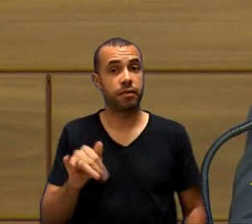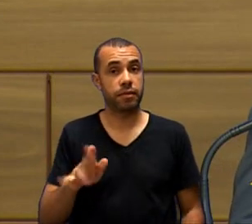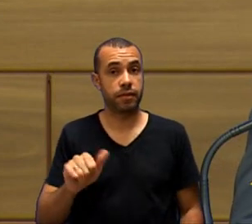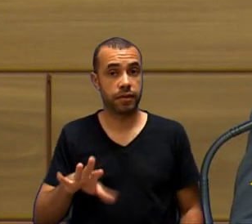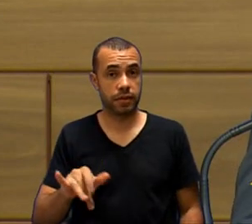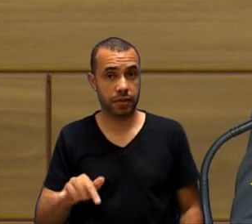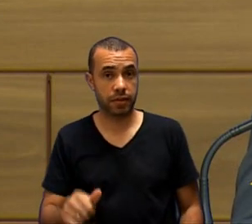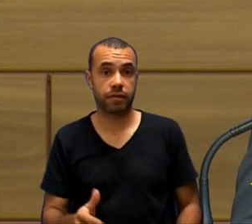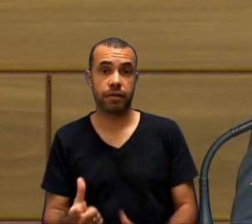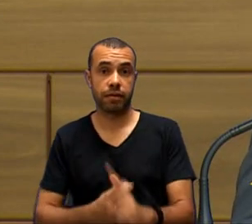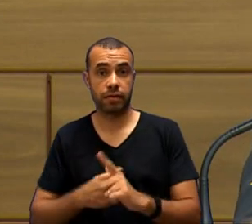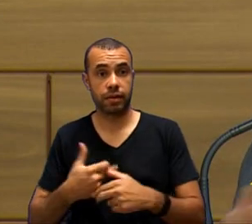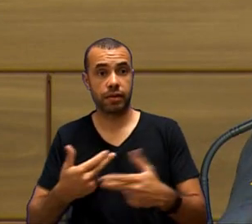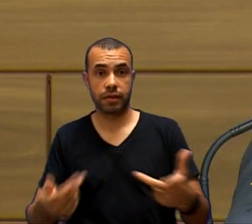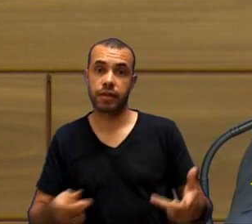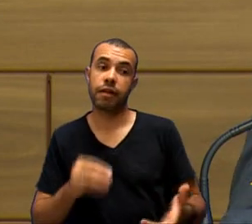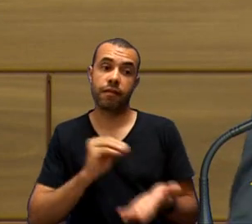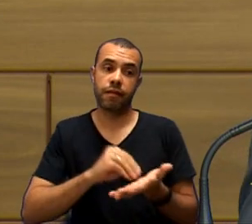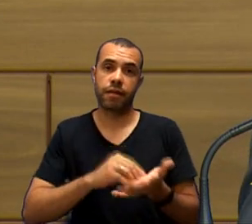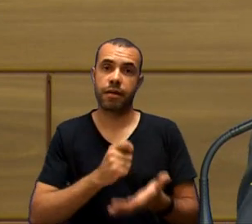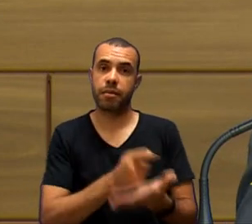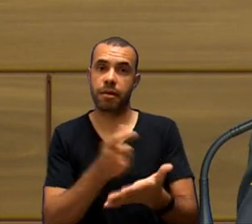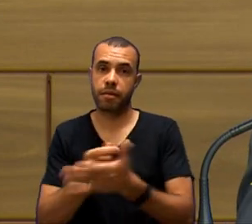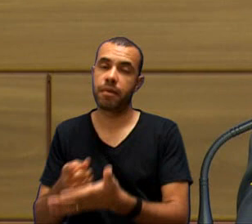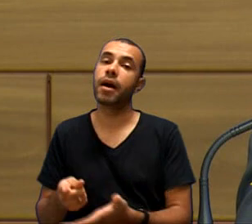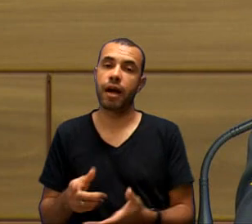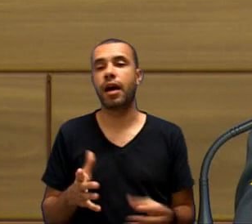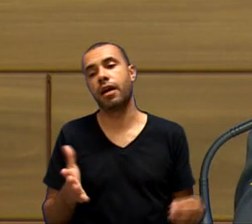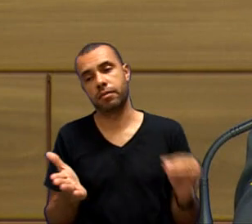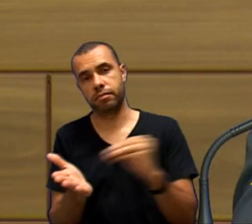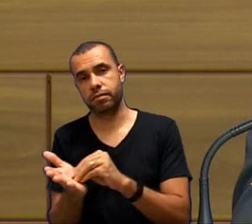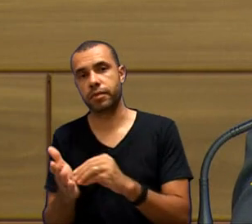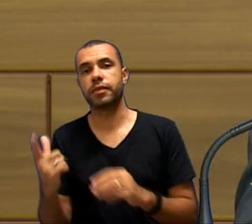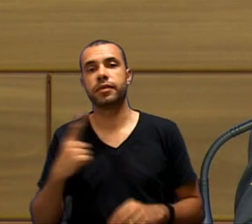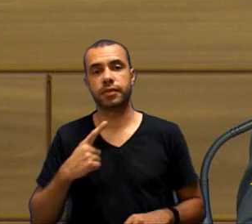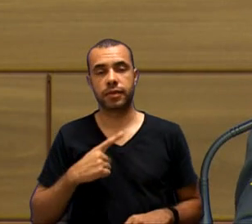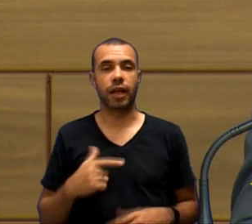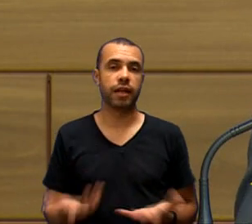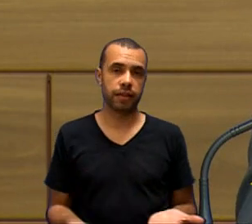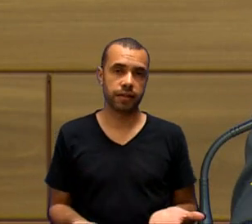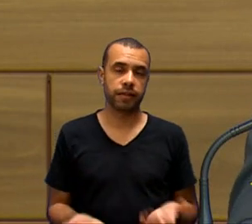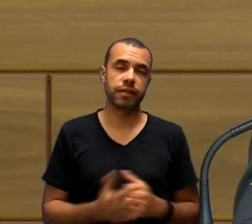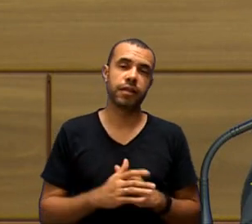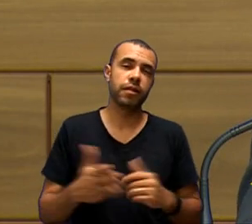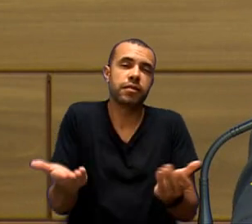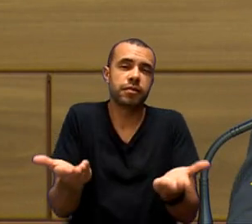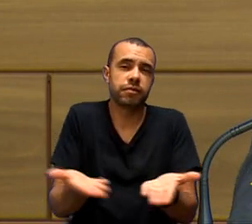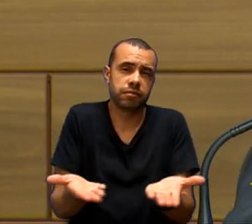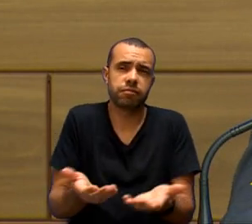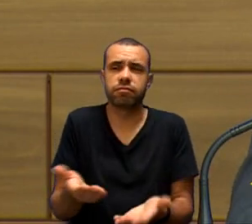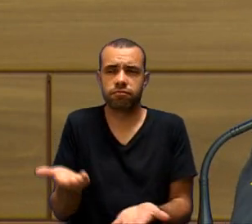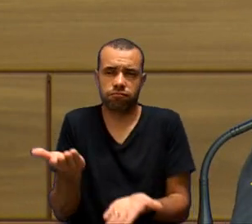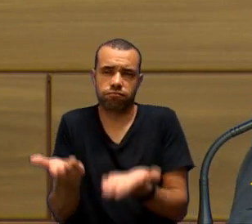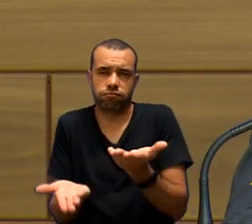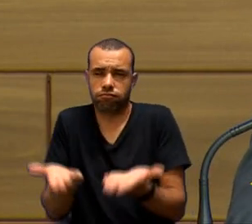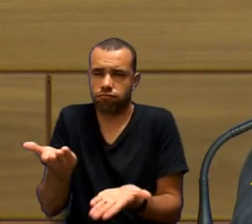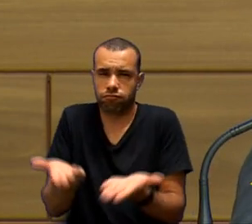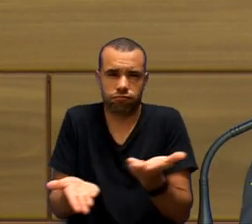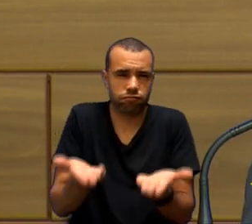né, com os inativos. Essa despesa ela entra, né, e hoje está controlada, ela